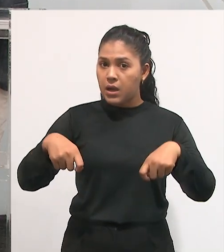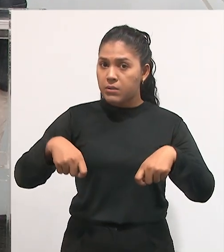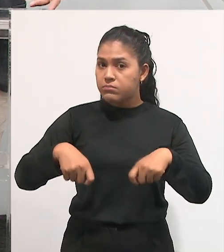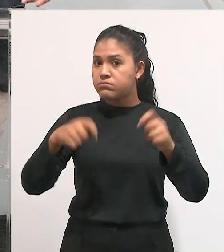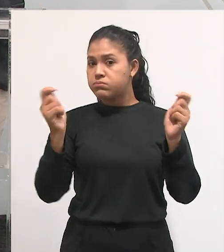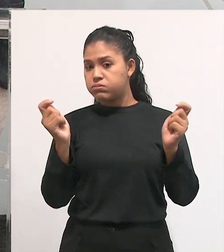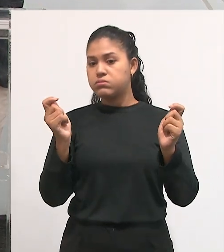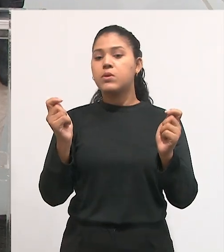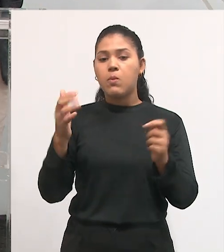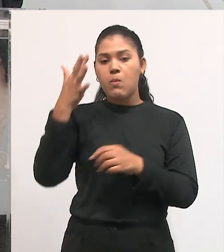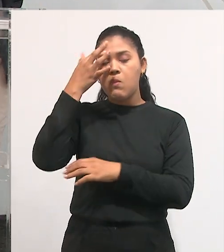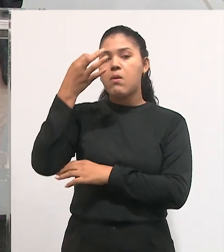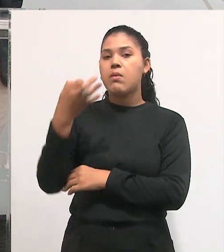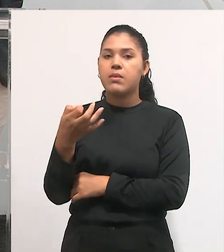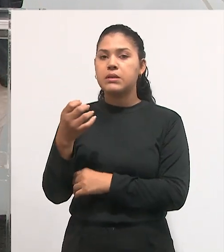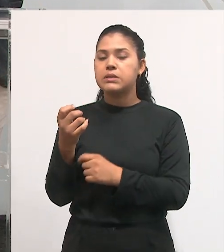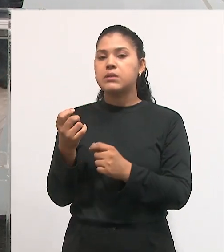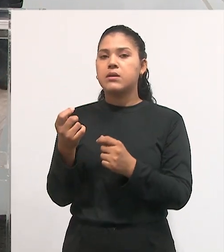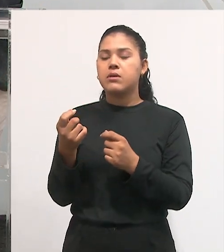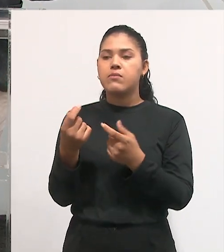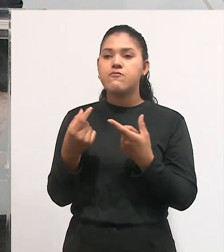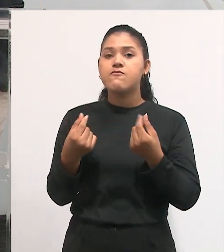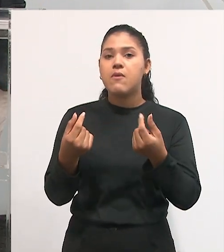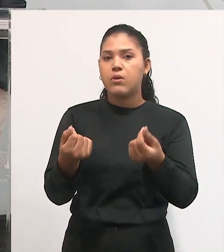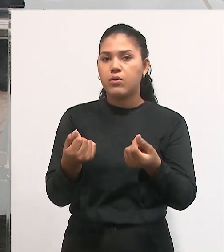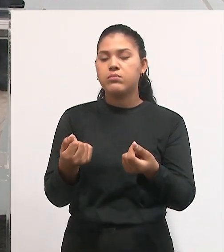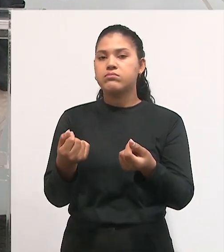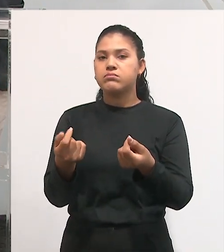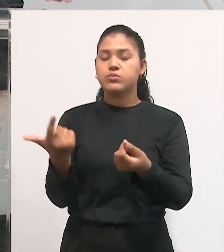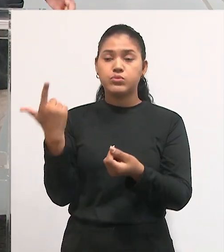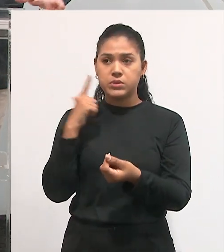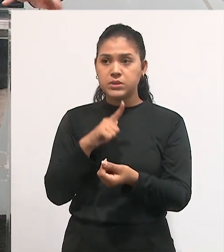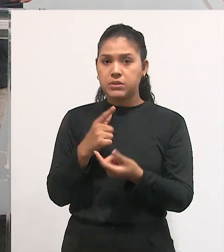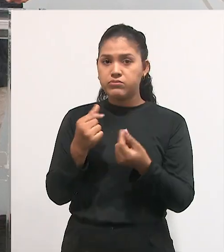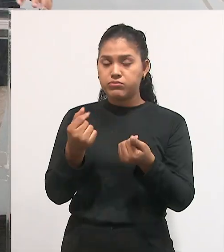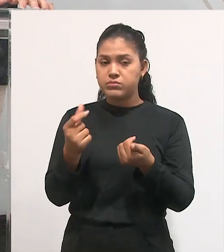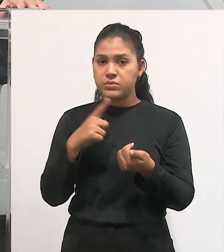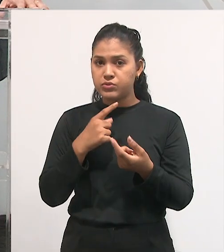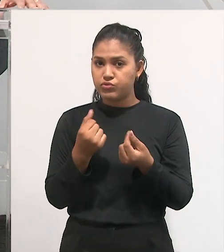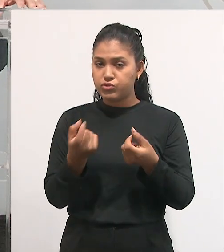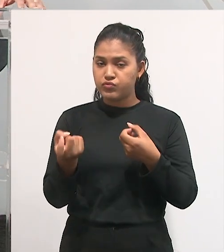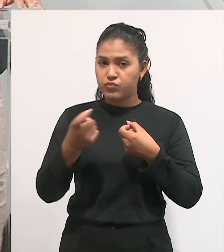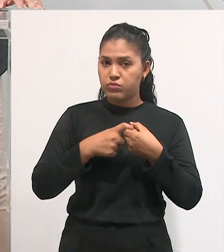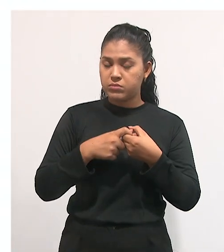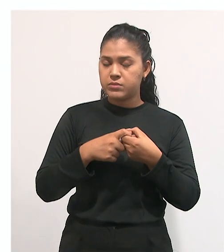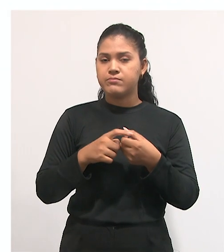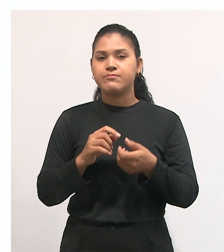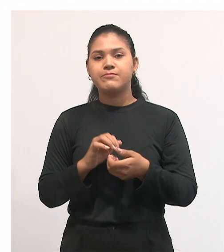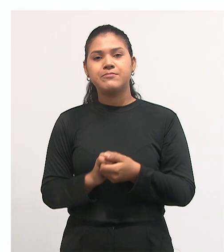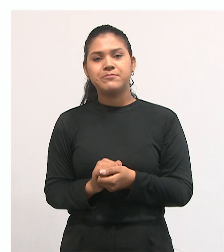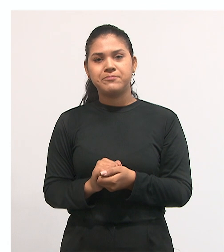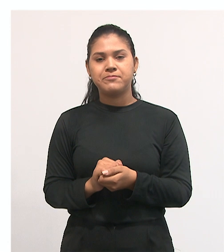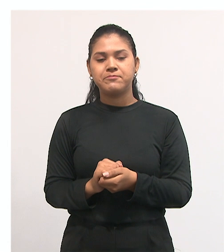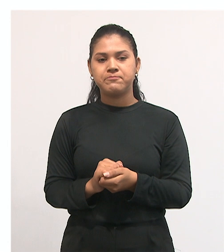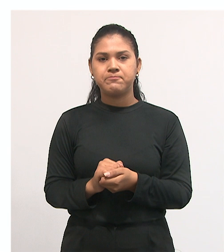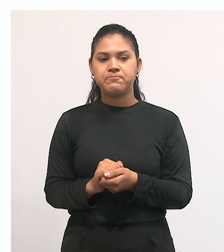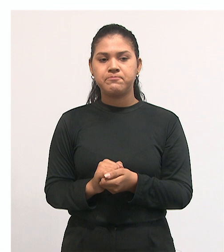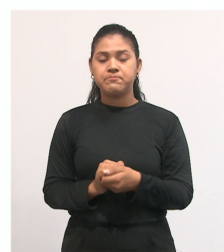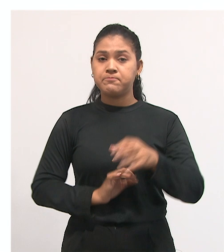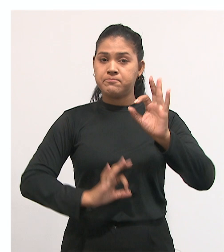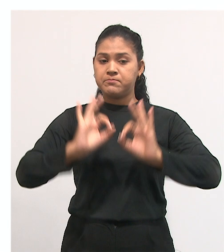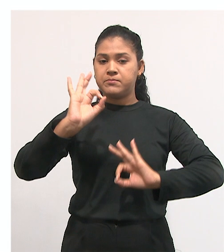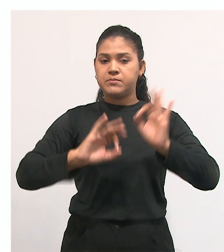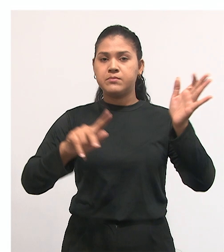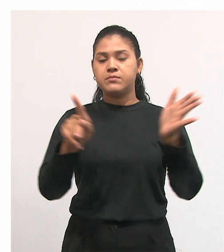lucro social e não um lucro líquido, né? Um lucro de capital realmente financeiro. Perfeito? Vamos avançar. Realinhamento